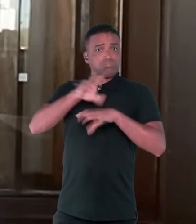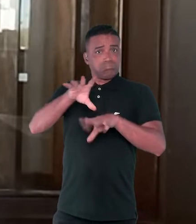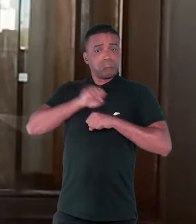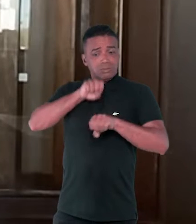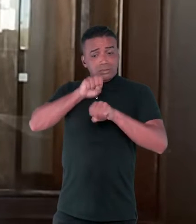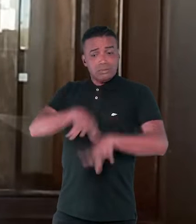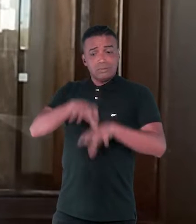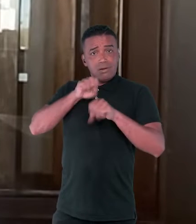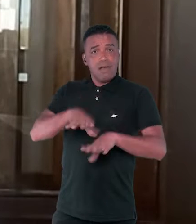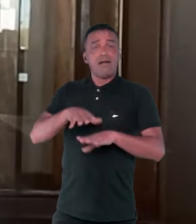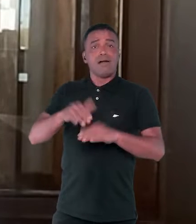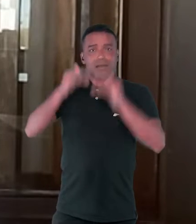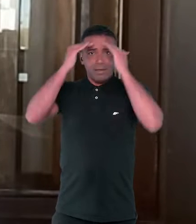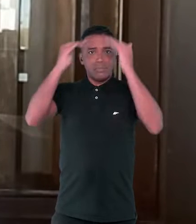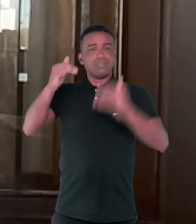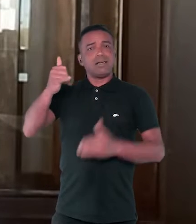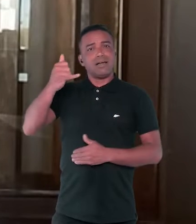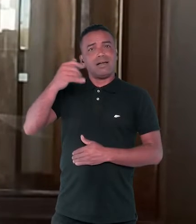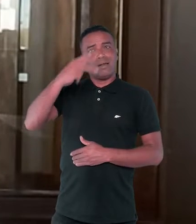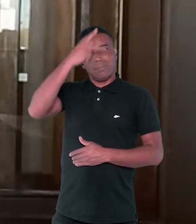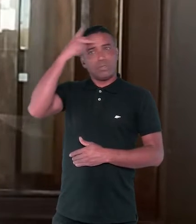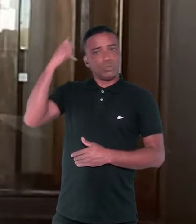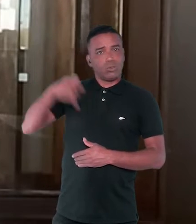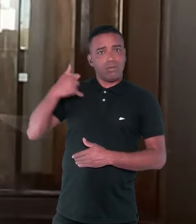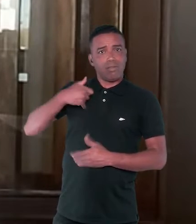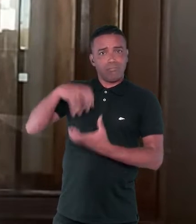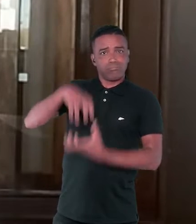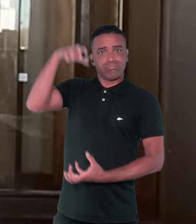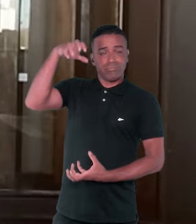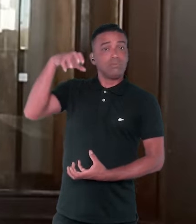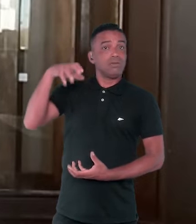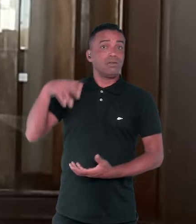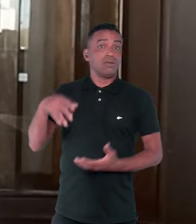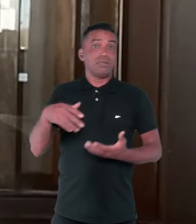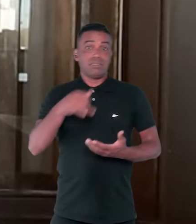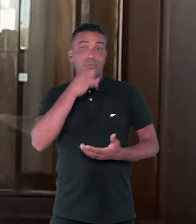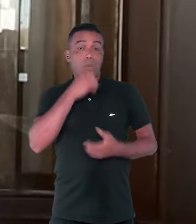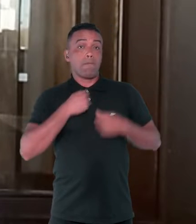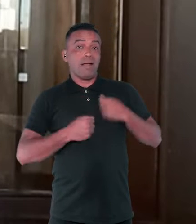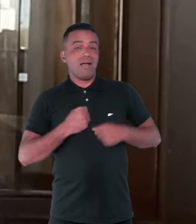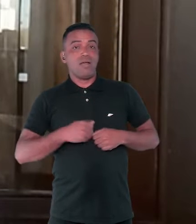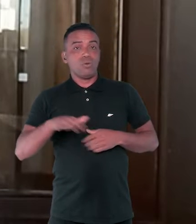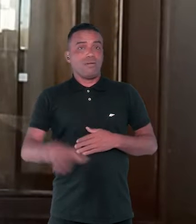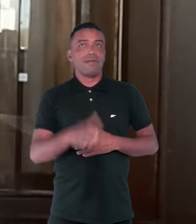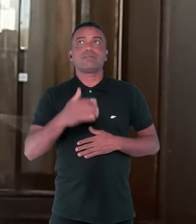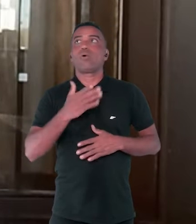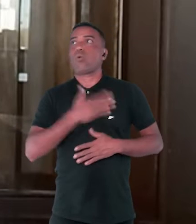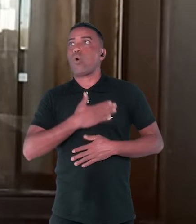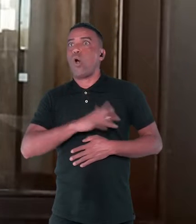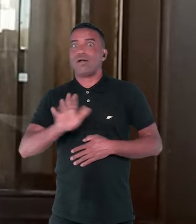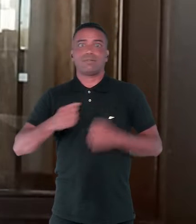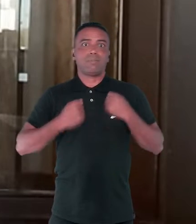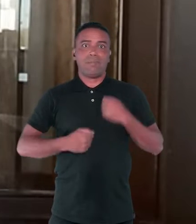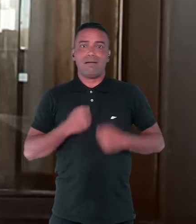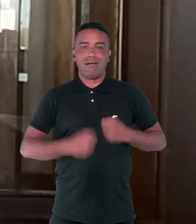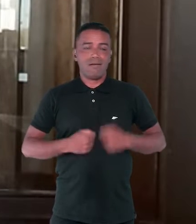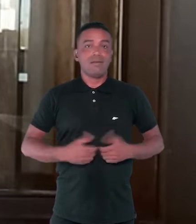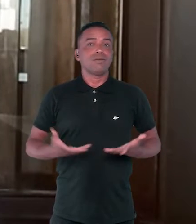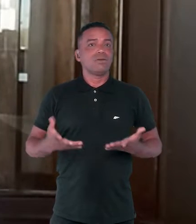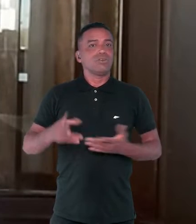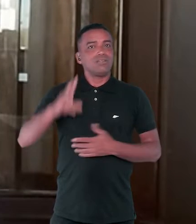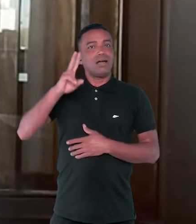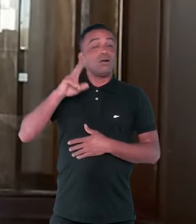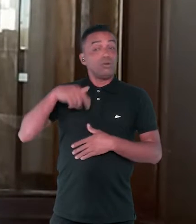como respeitar os mais idosos, mesmo não querendo tomar banho, né, que o menino gosta de tomar banho, ir à escola,